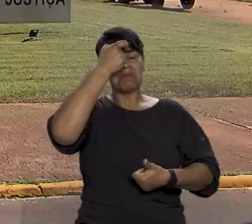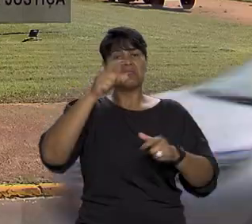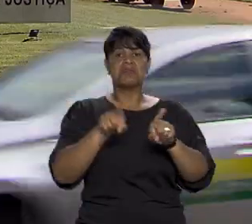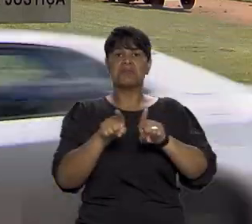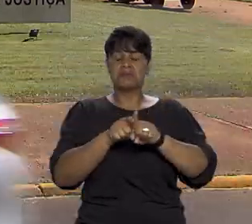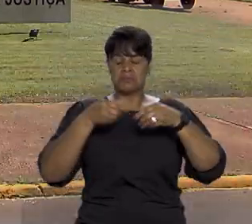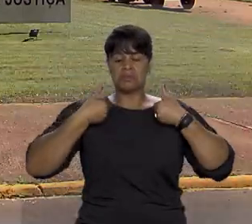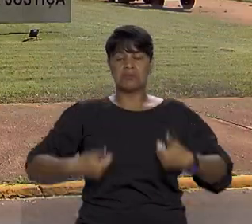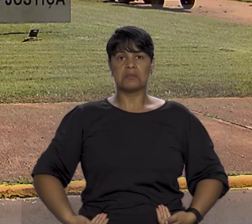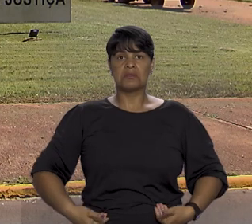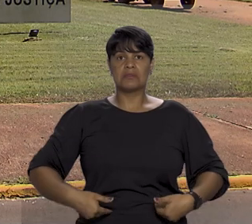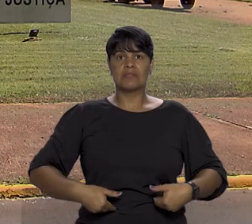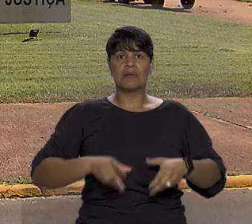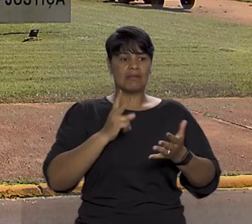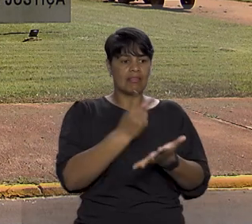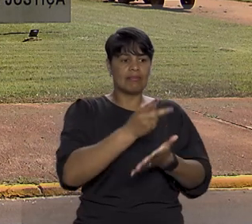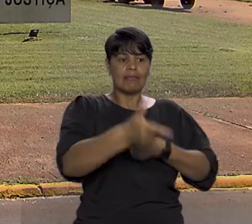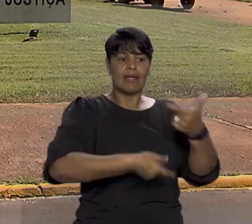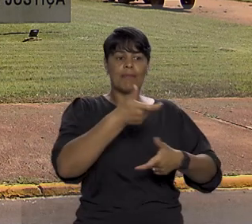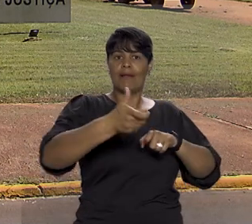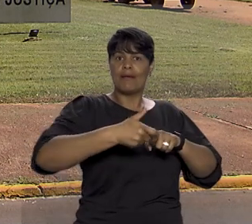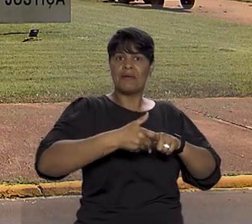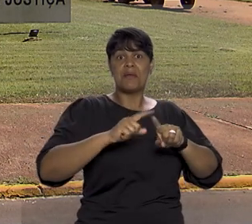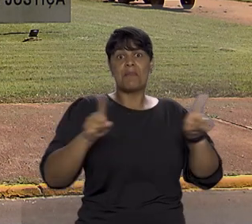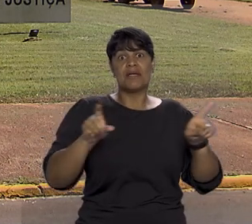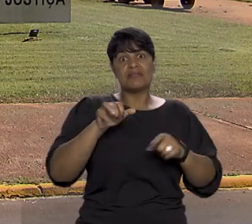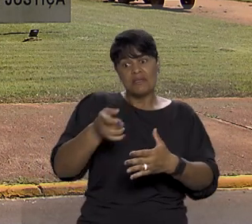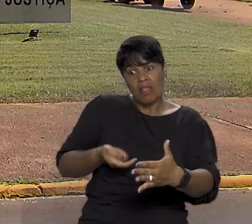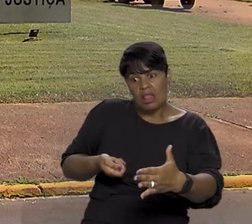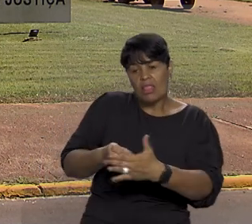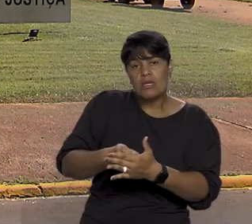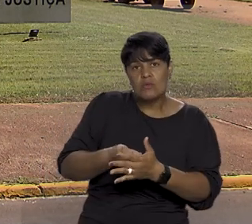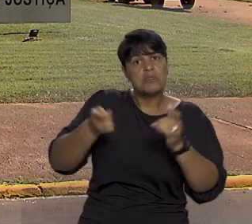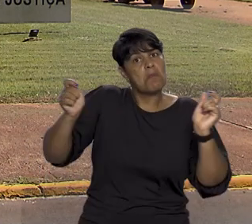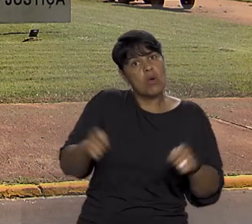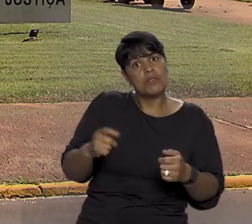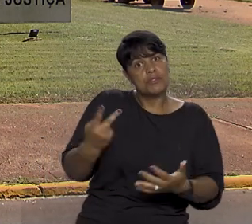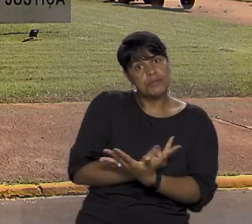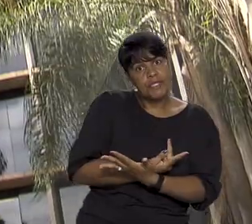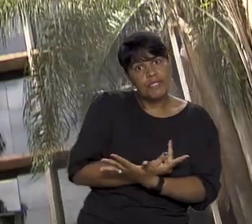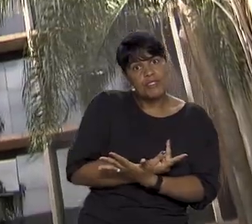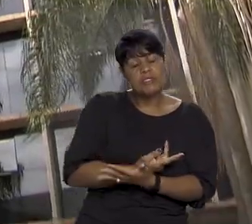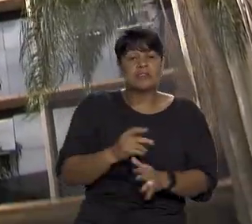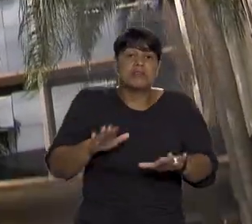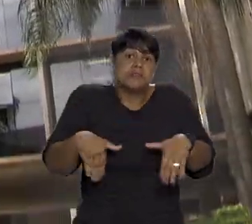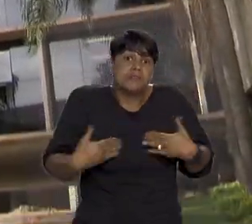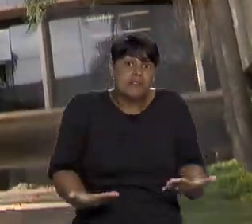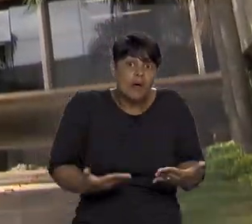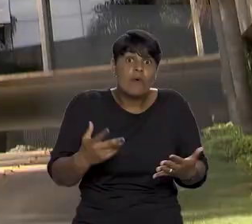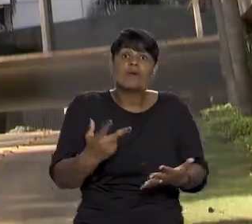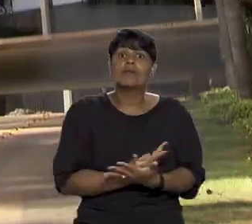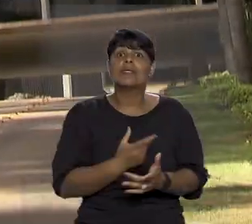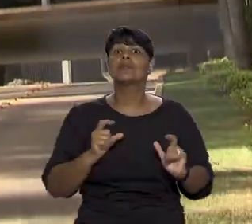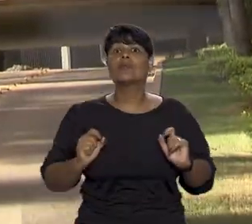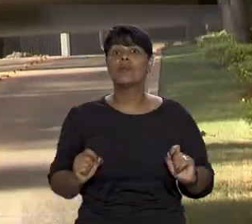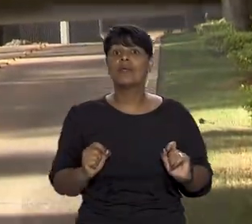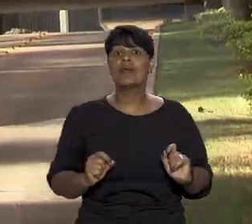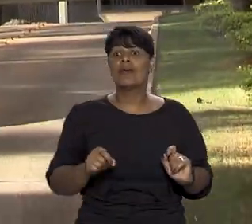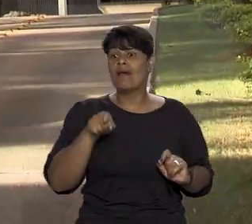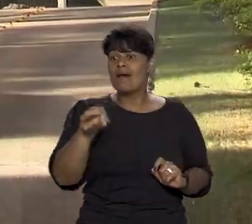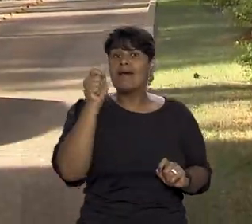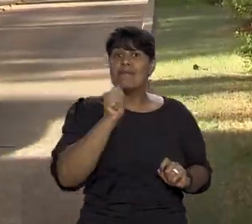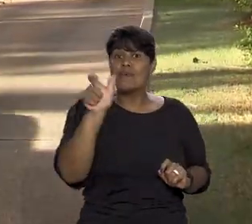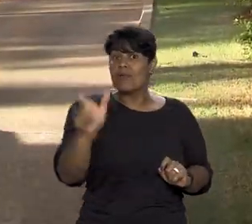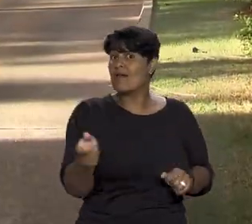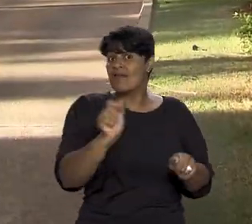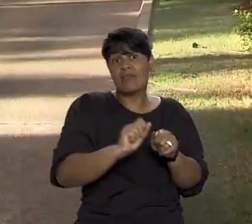e que eventual Providência só por meio de denúncia por violação do Código de Ética médica o que segundo afirmou não teria